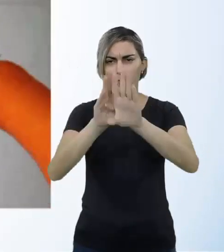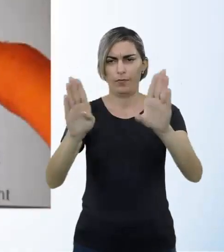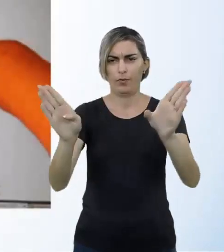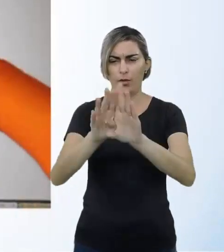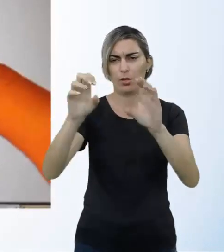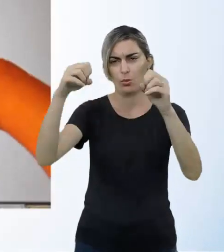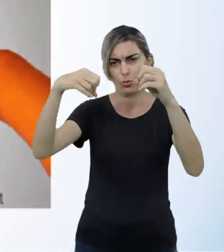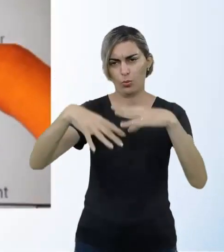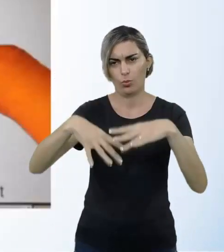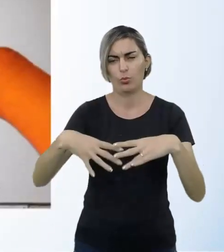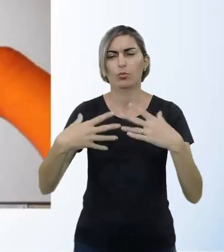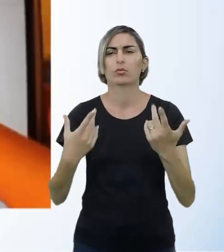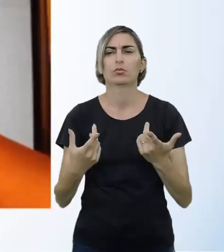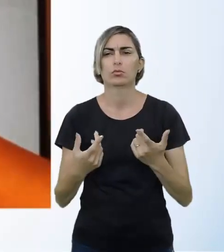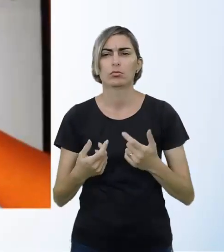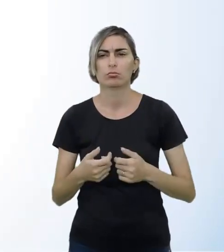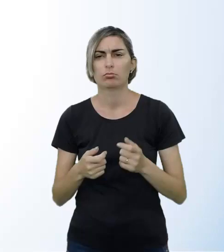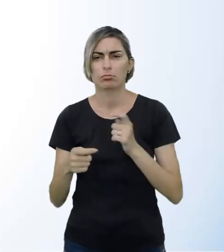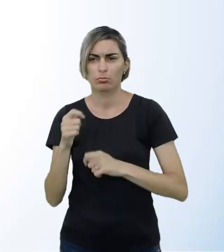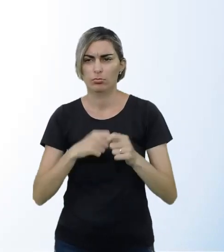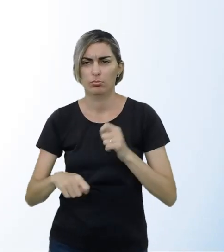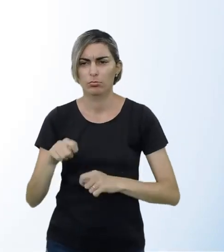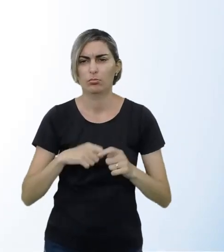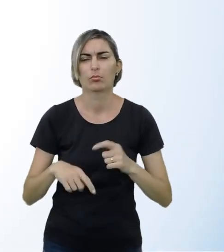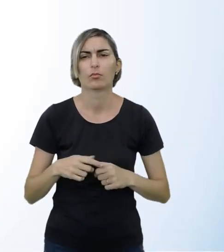com o Arduino.